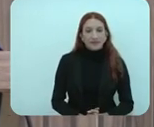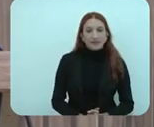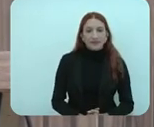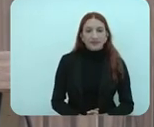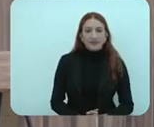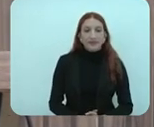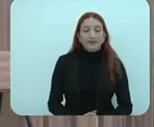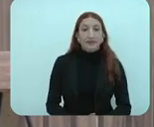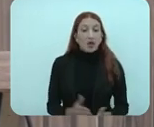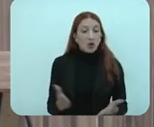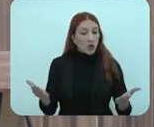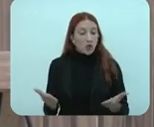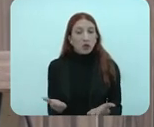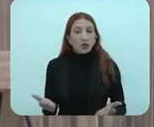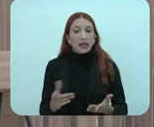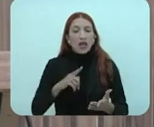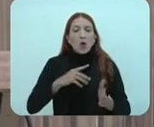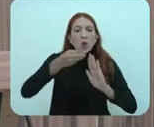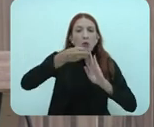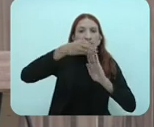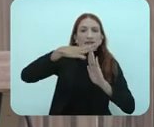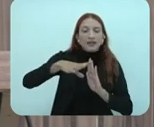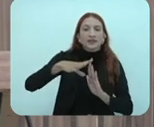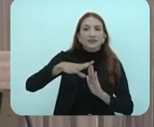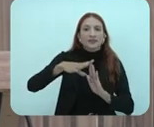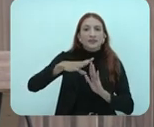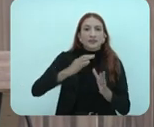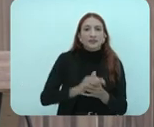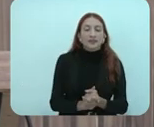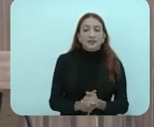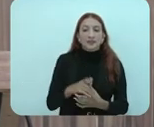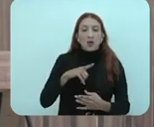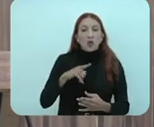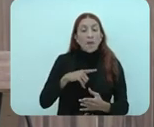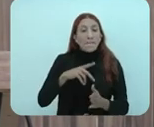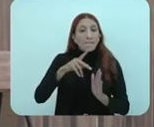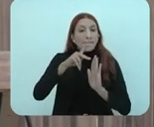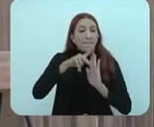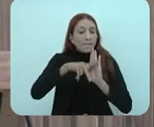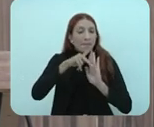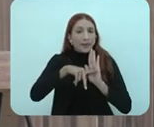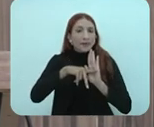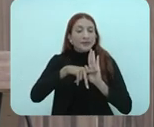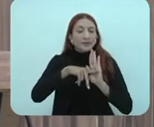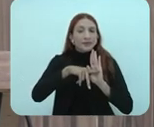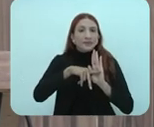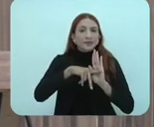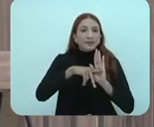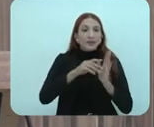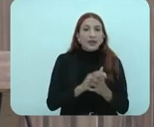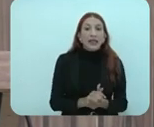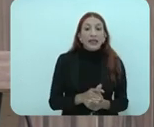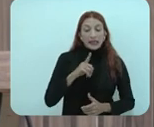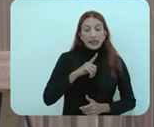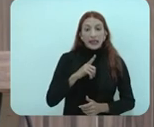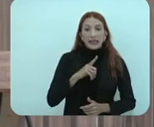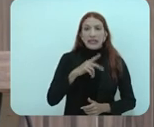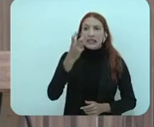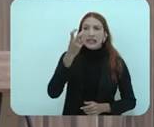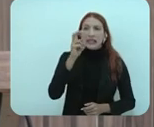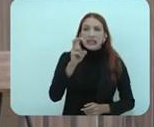Aí trago hoje esta casa uma indicação com o um anexo do anteprojeto que contemplará